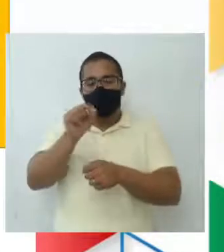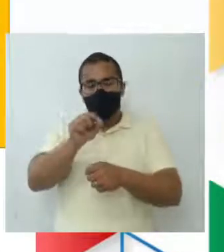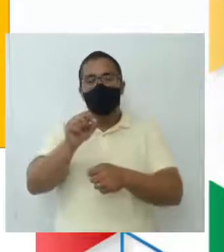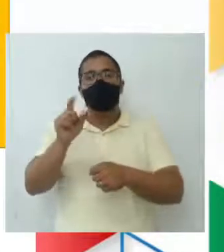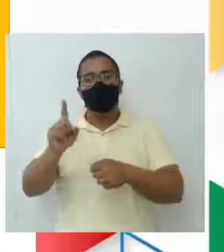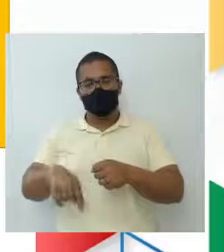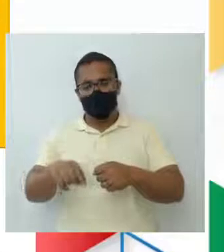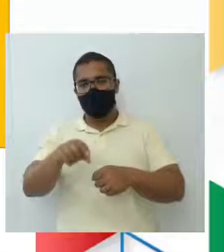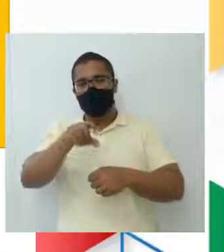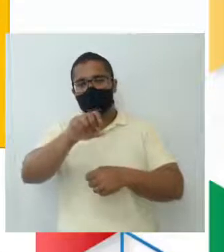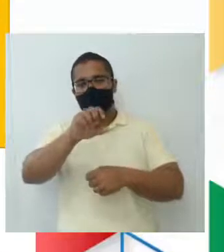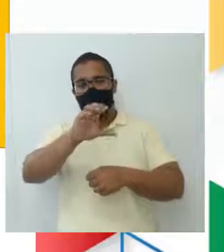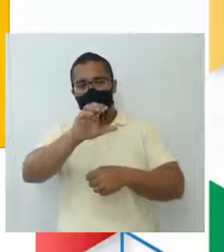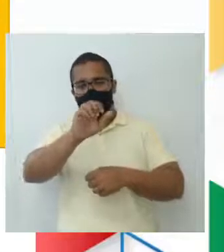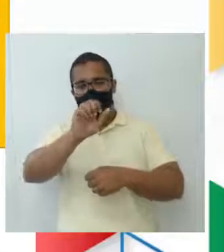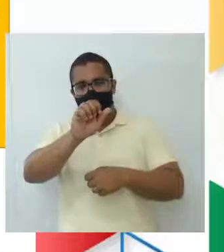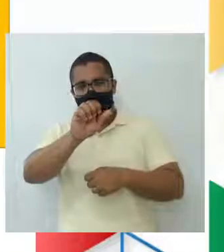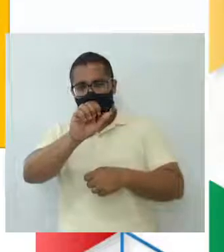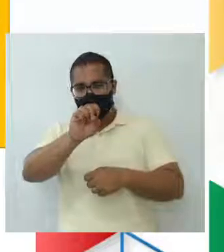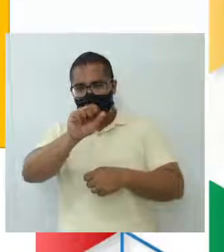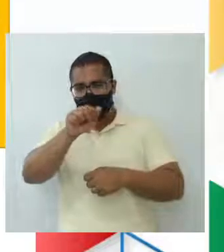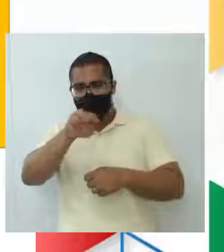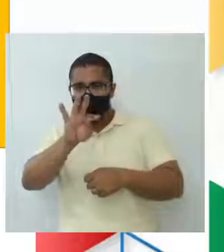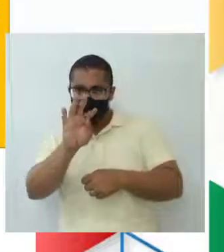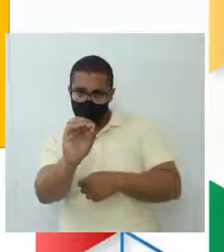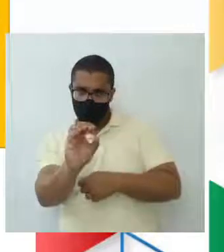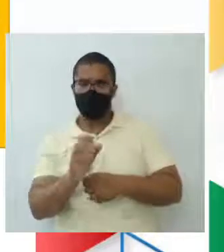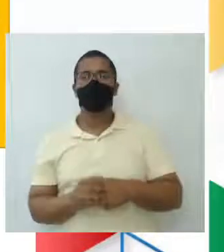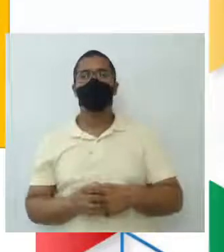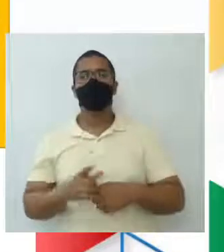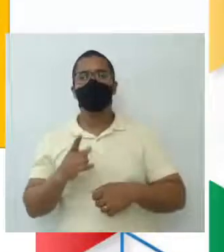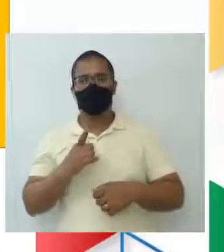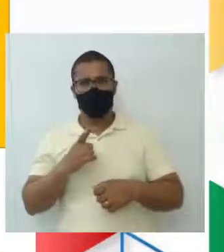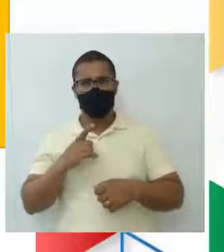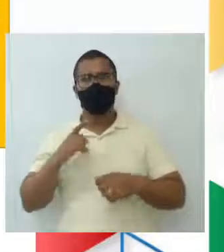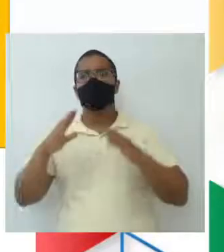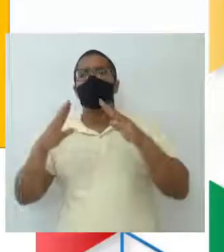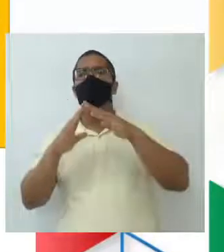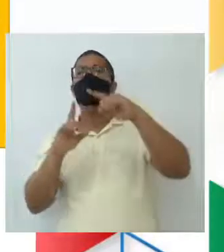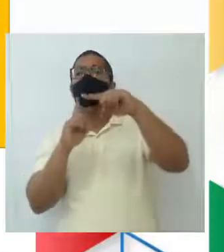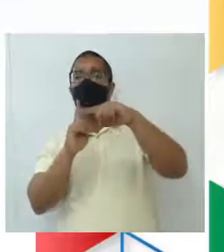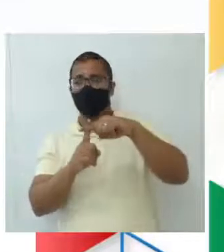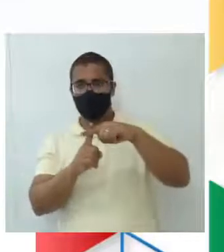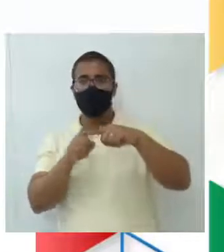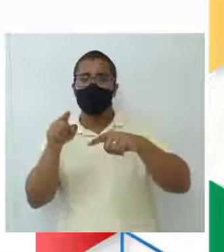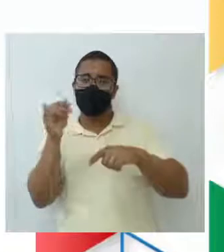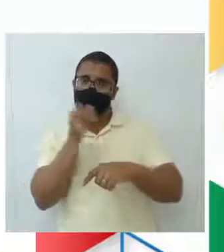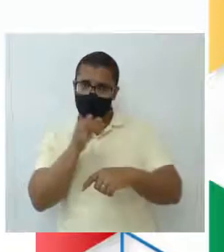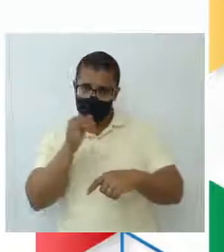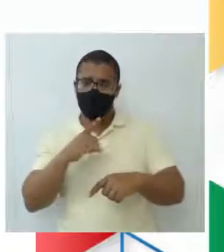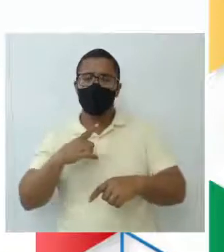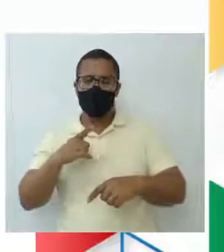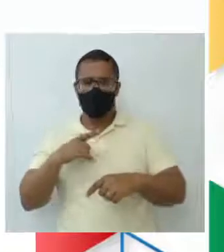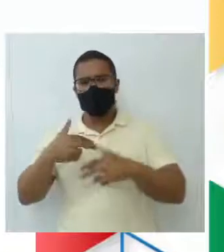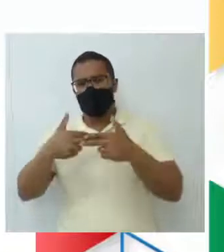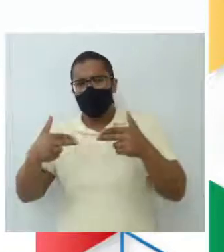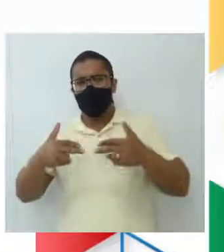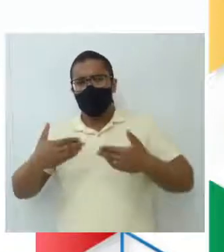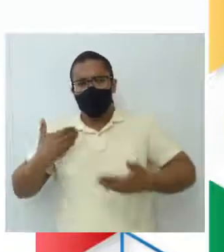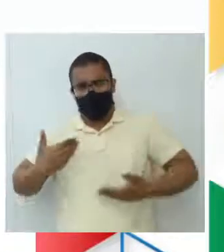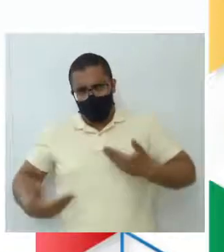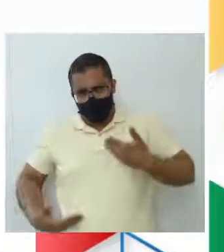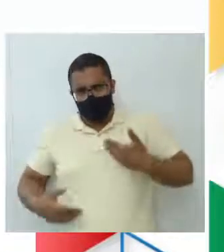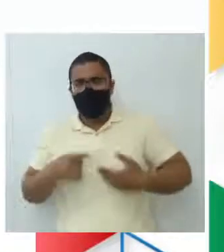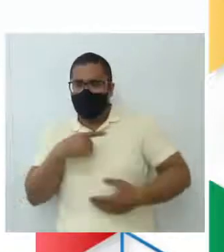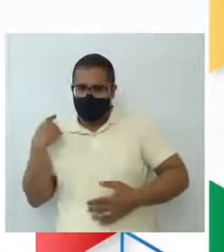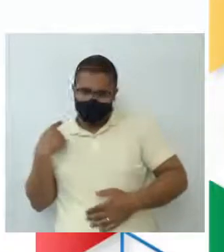Assis, na Itália, certo? Nessa igreja estão os seus restos mortais. Veja aí a igreja